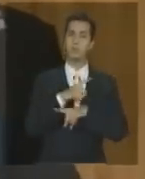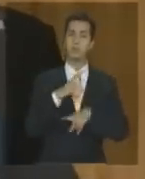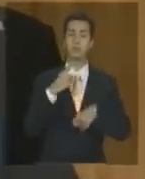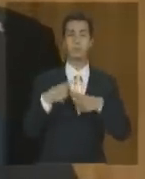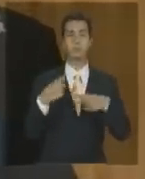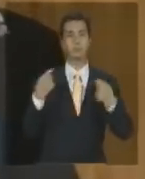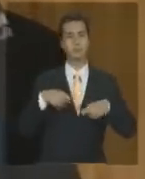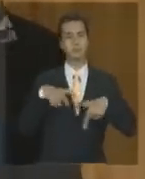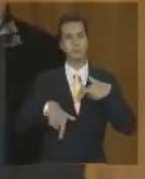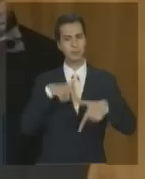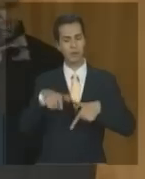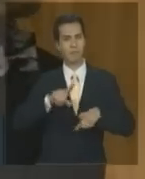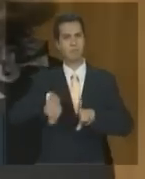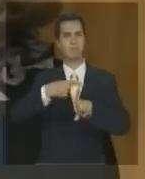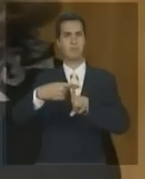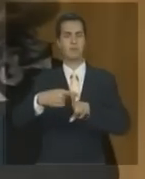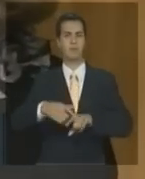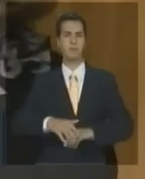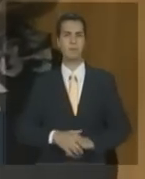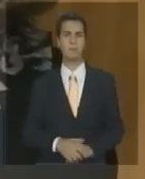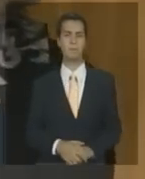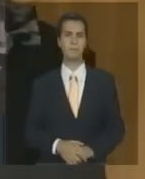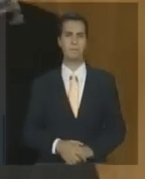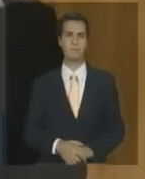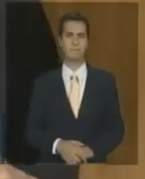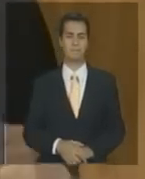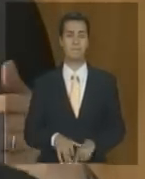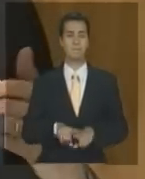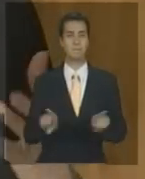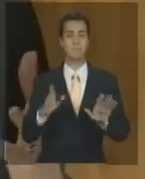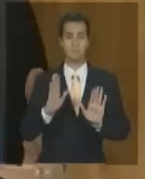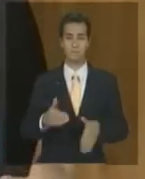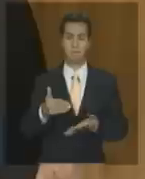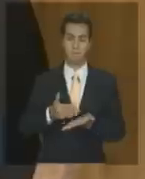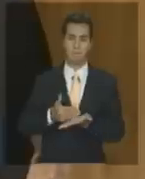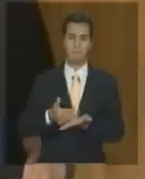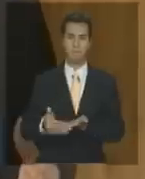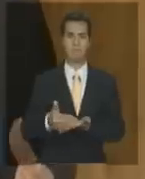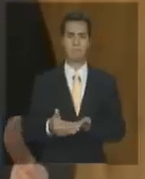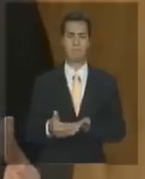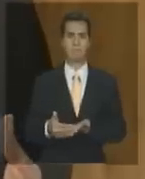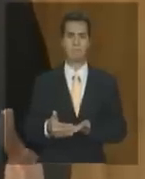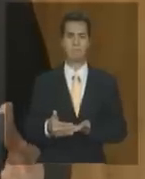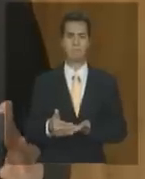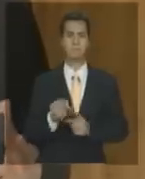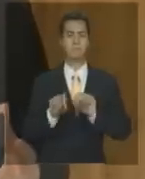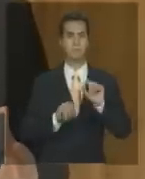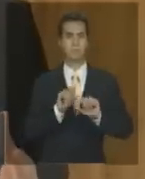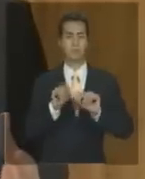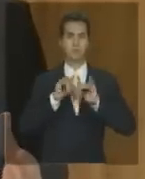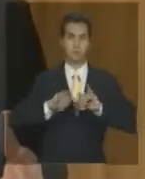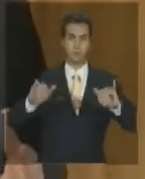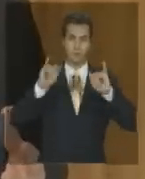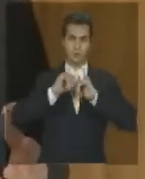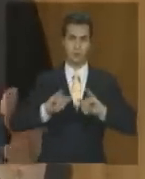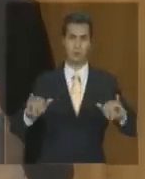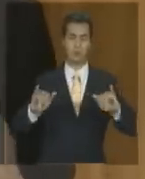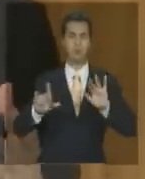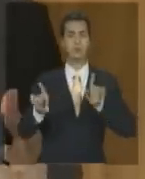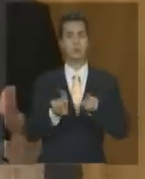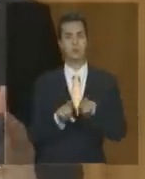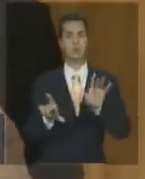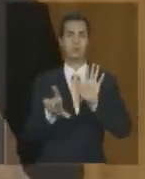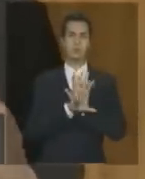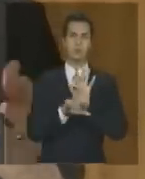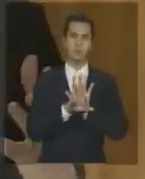trabalho adicional, mas esse é um passo muito interessante que já foi tomado, de que o acesso à informação e à legislação